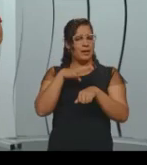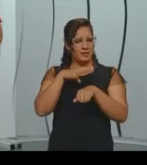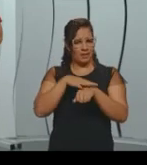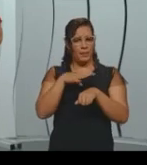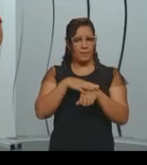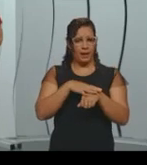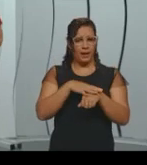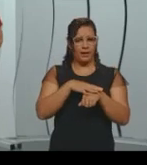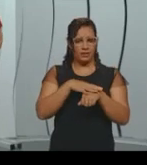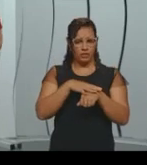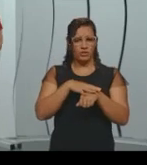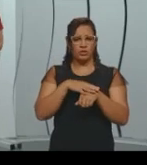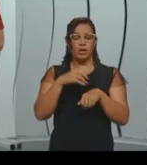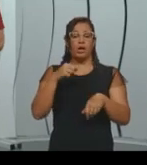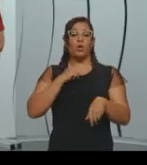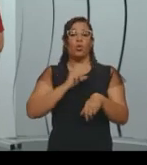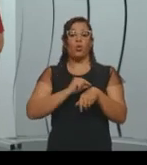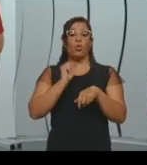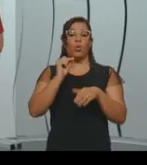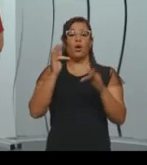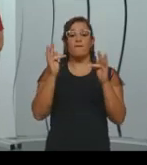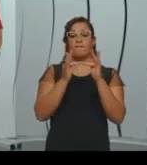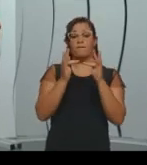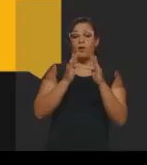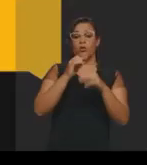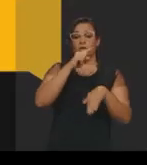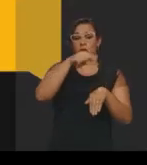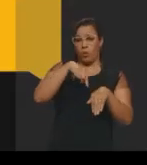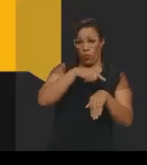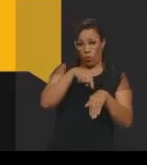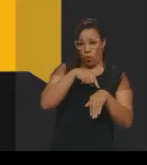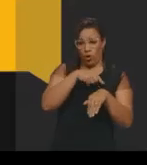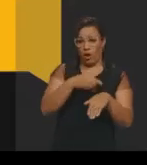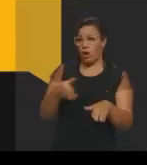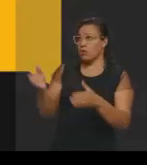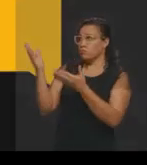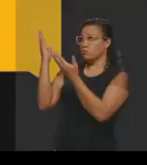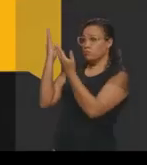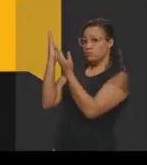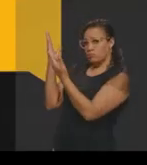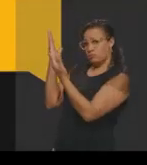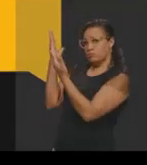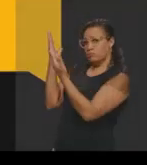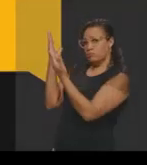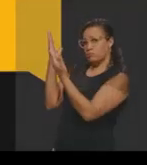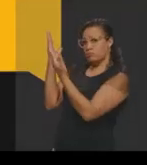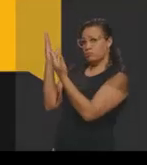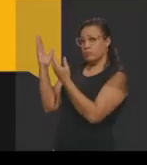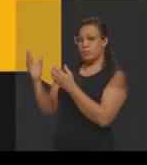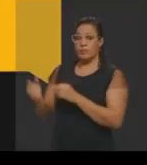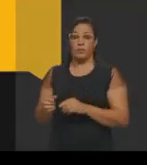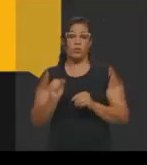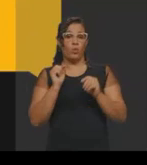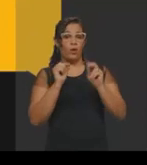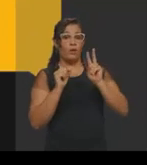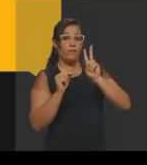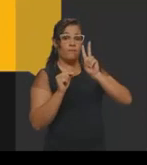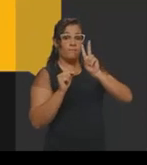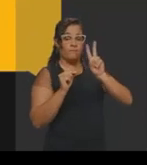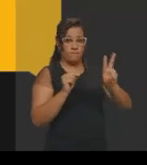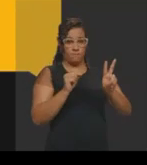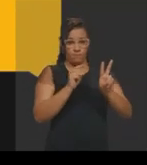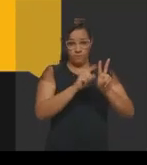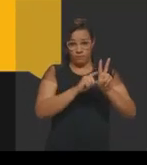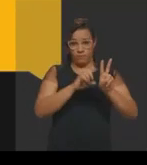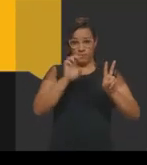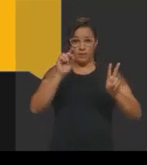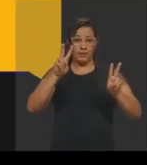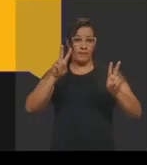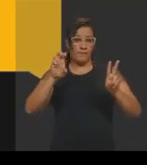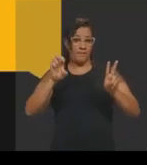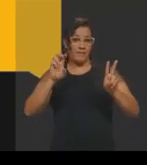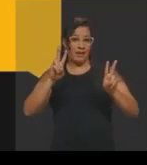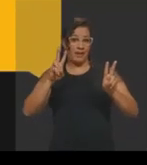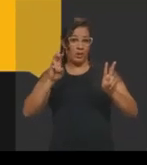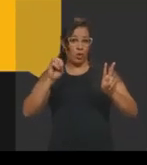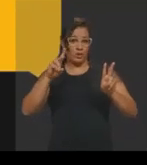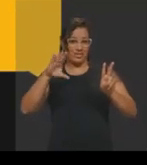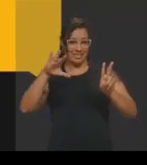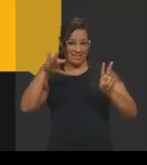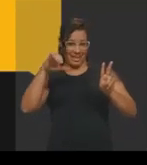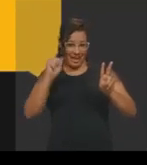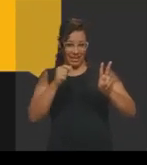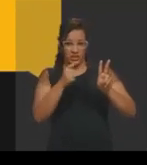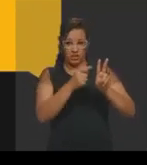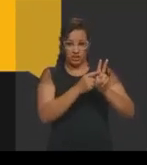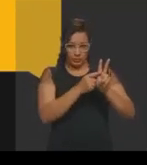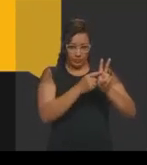representa a função horária. Velocidade, vou colocar aqui para vocês uma legenda, para que vocês vejam o que estamos falando. A velocidade